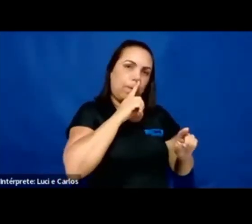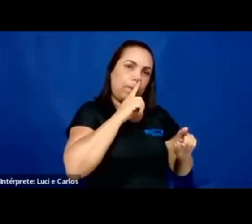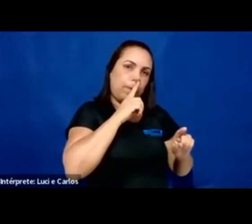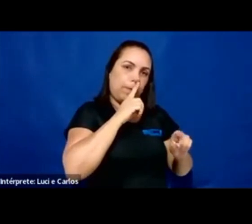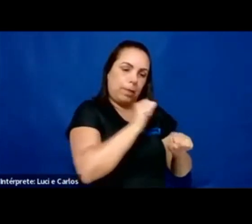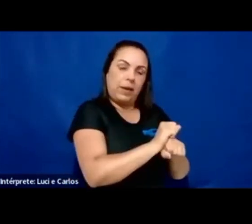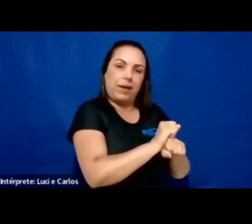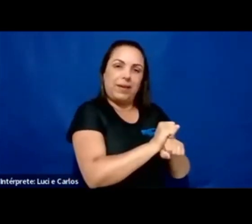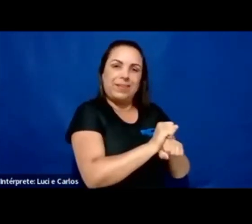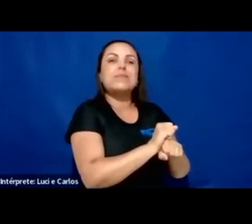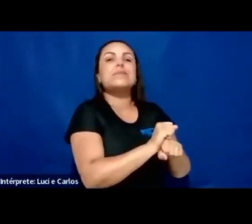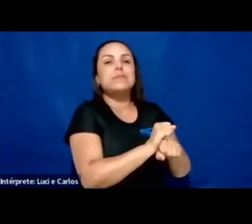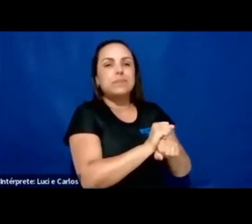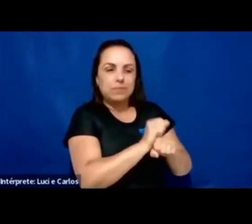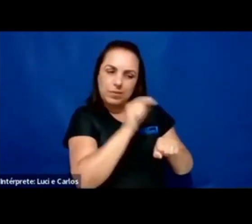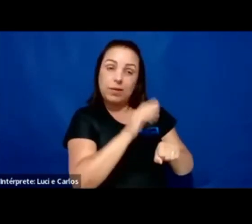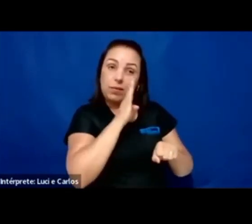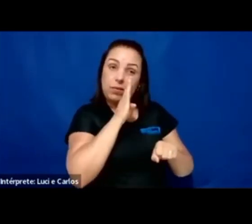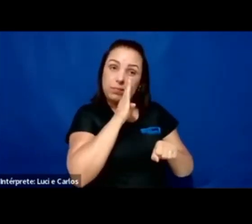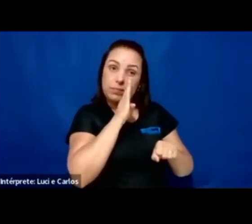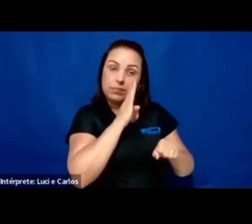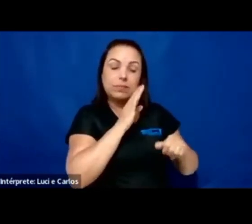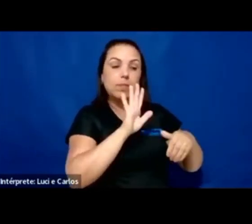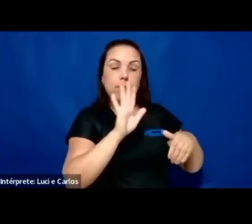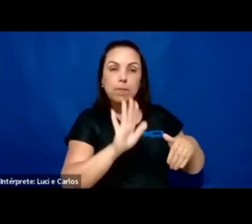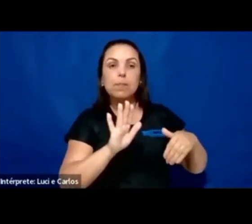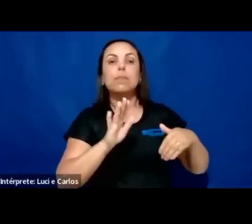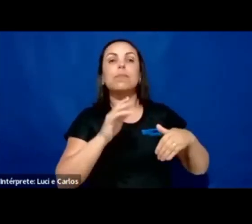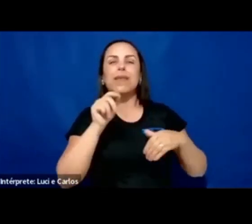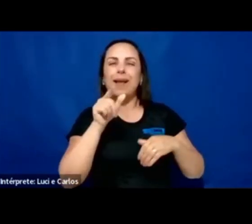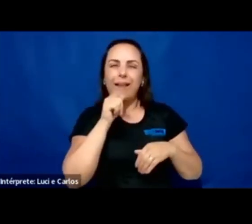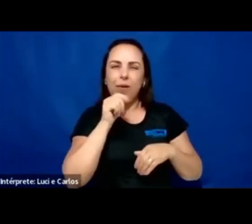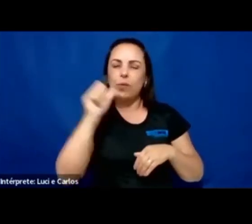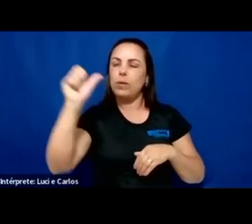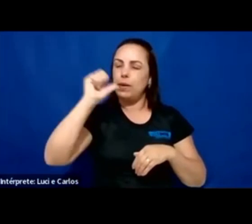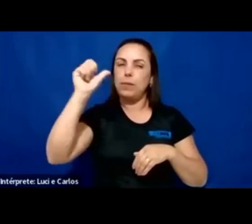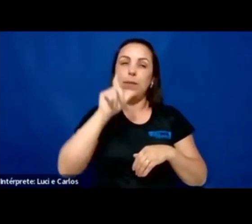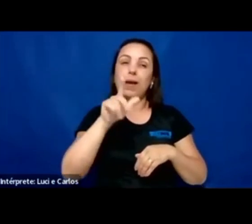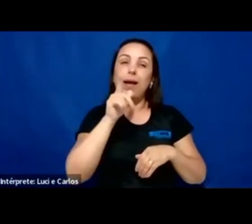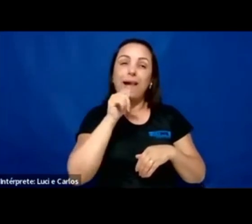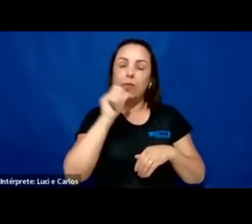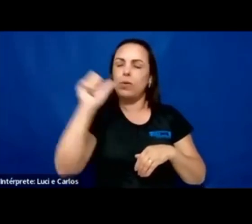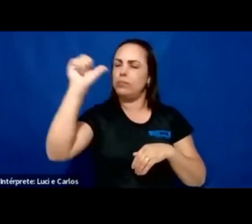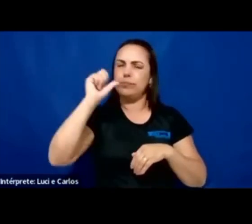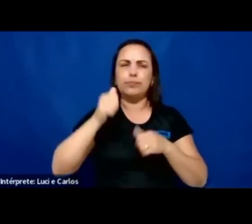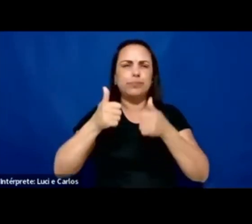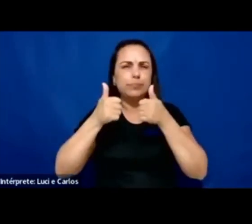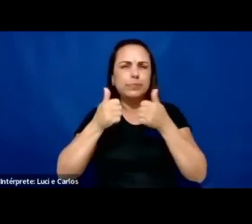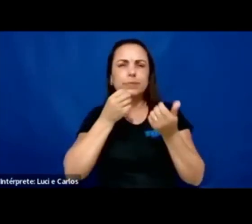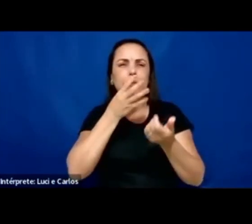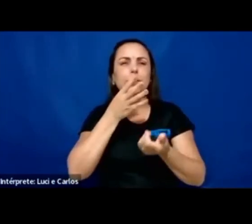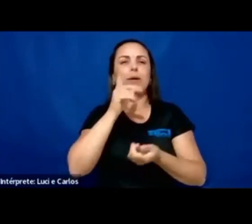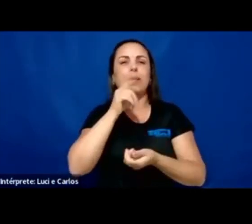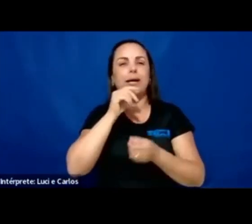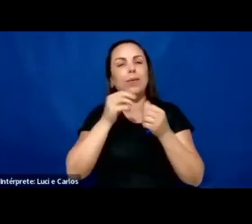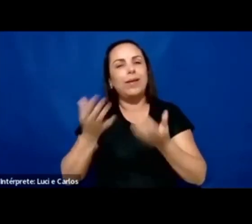porque ela tem uma tensão superficial mais leve, ela consegue chegar nos lugares com muito mais facilidade do que uma água